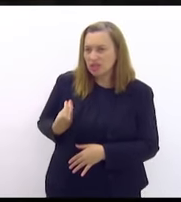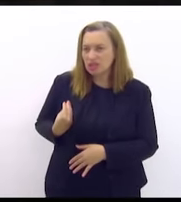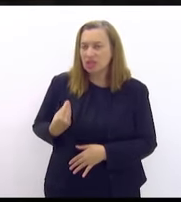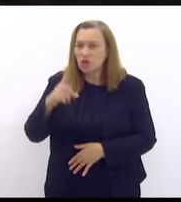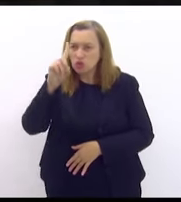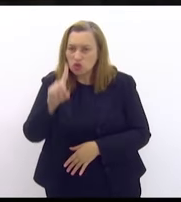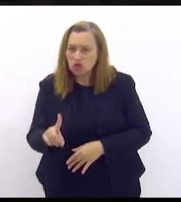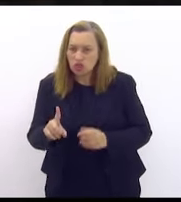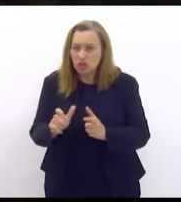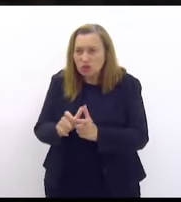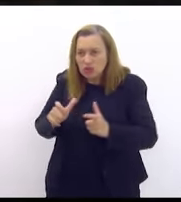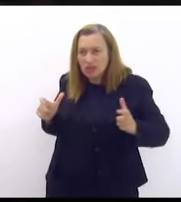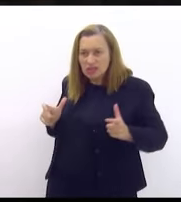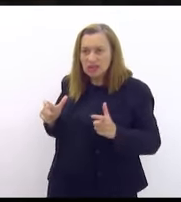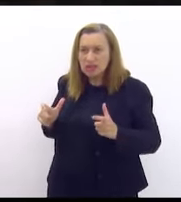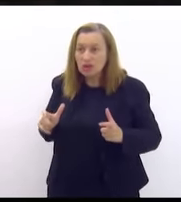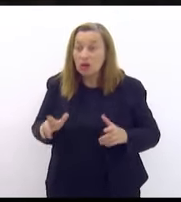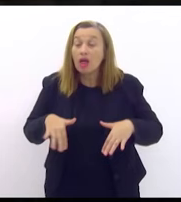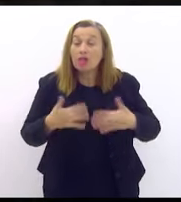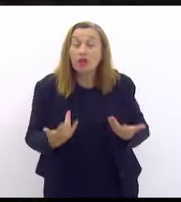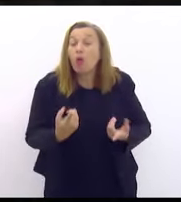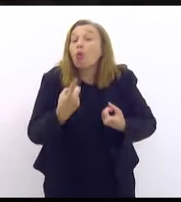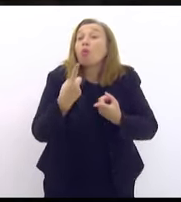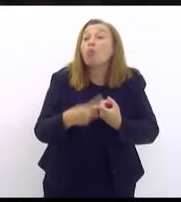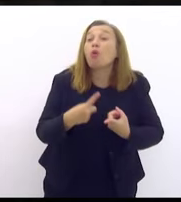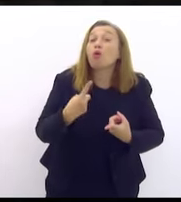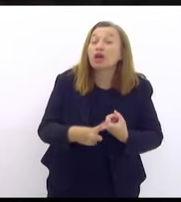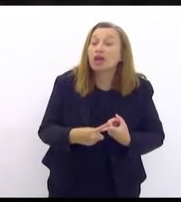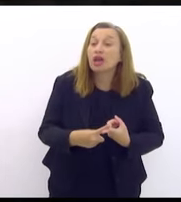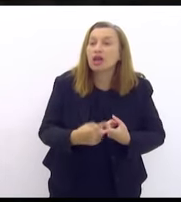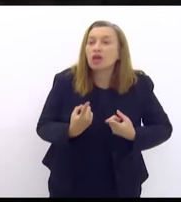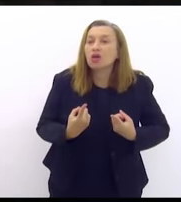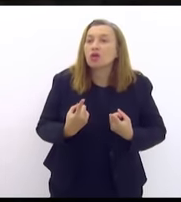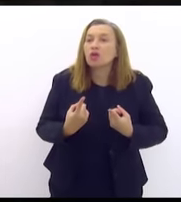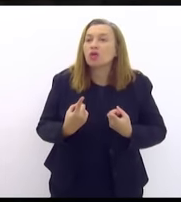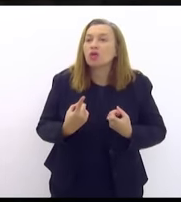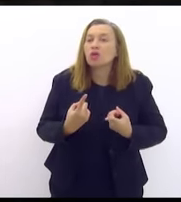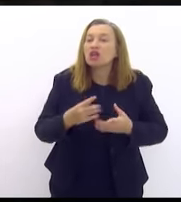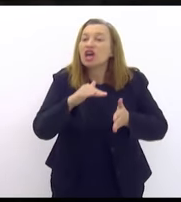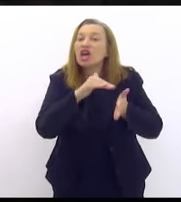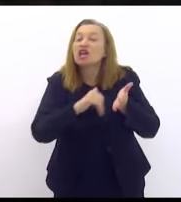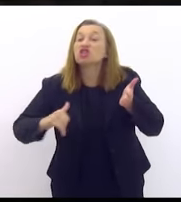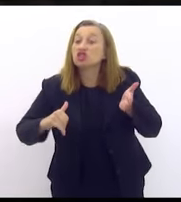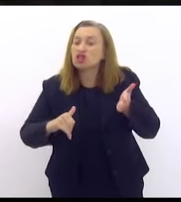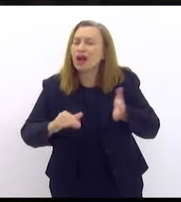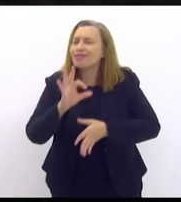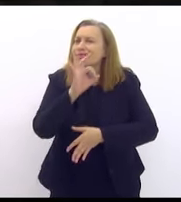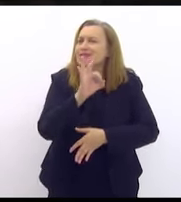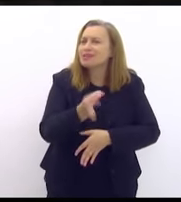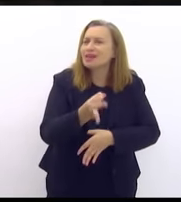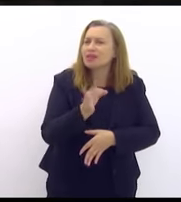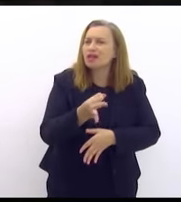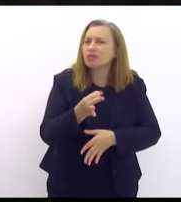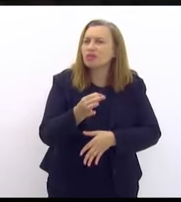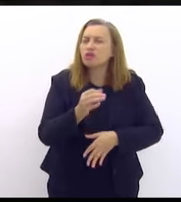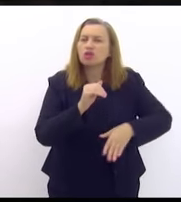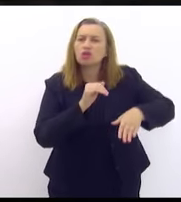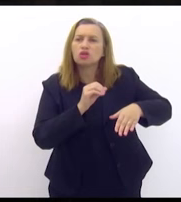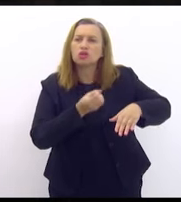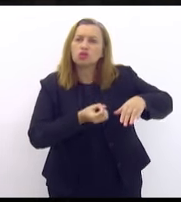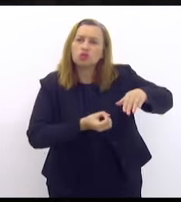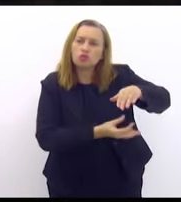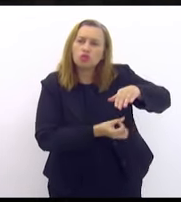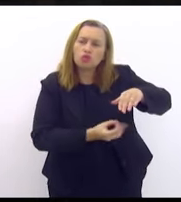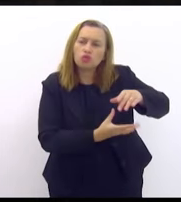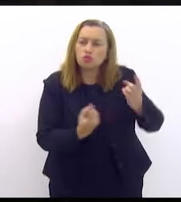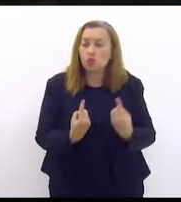foi garantida? Então, por que combater, né? Por que retirar exatamente do fundo de combate à